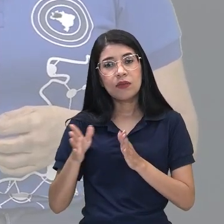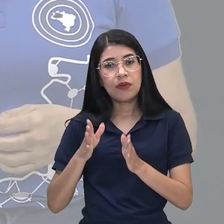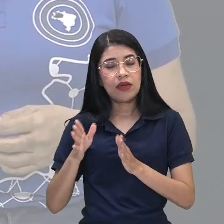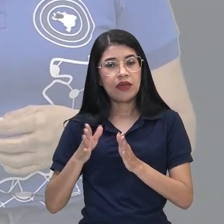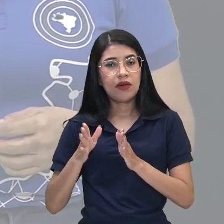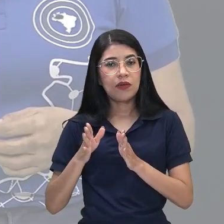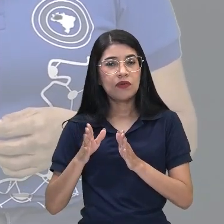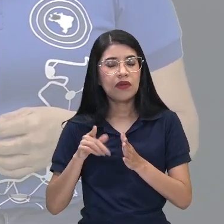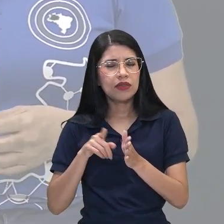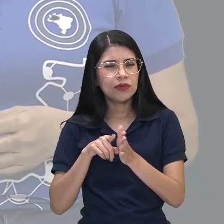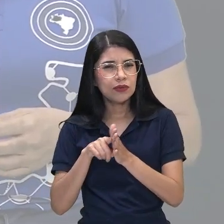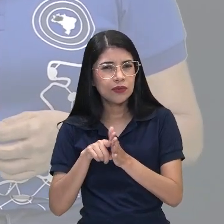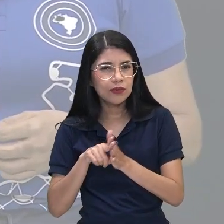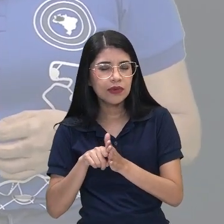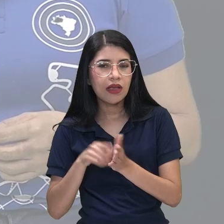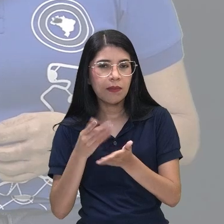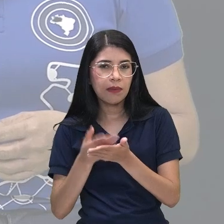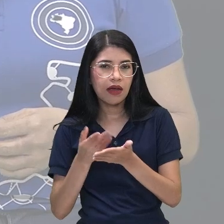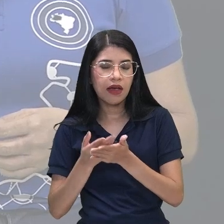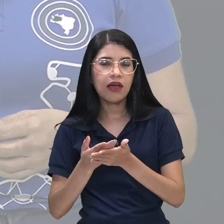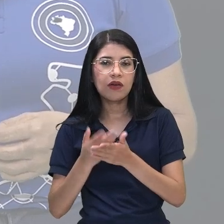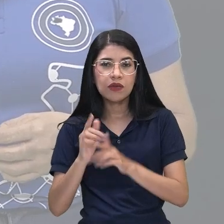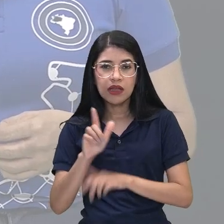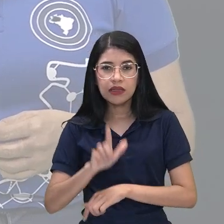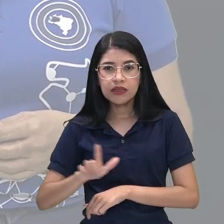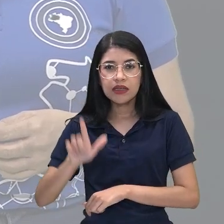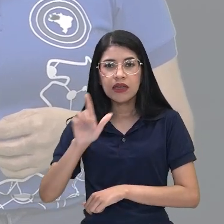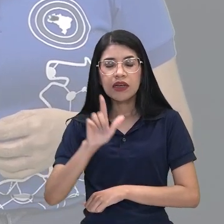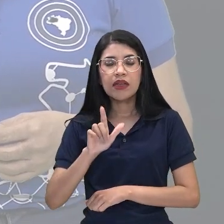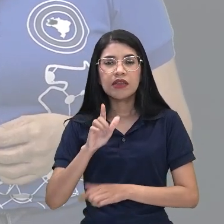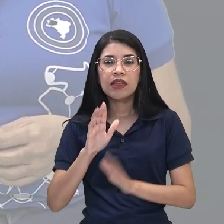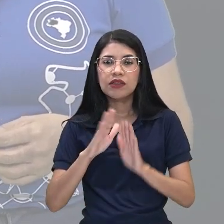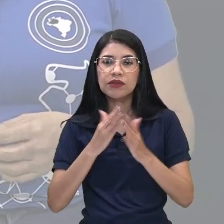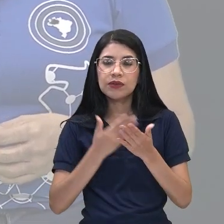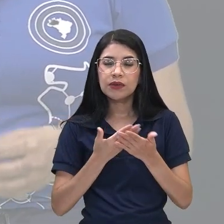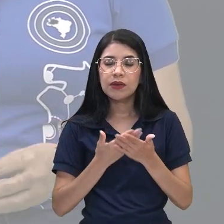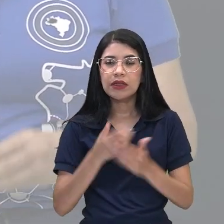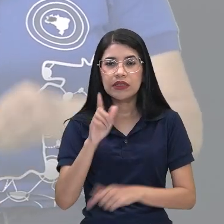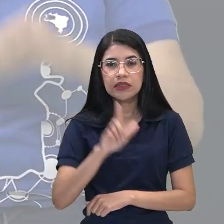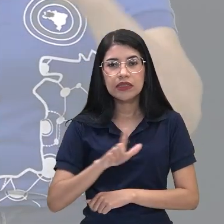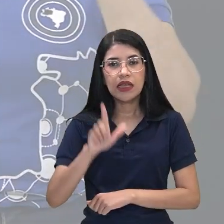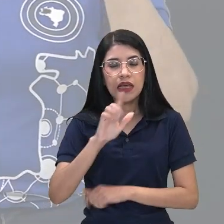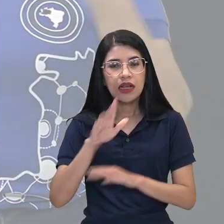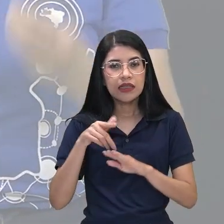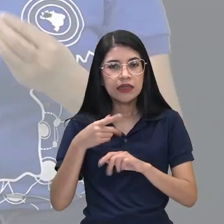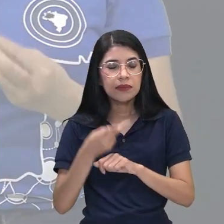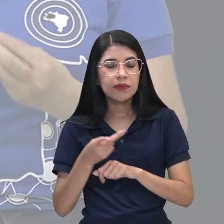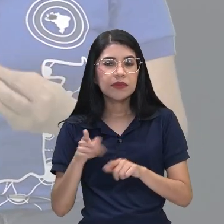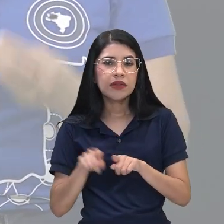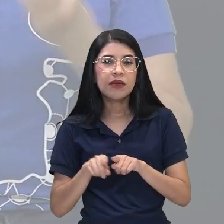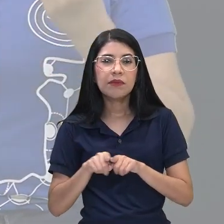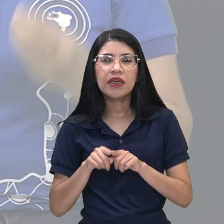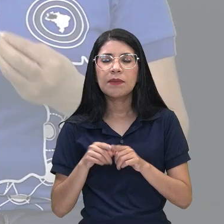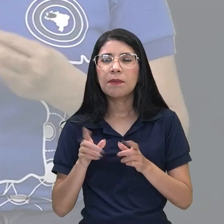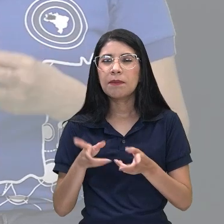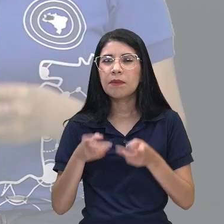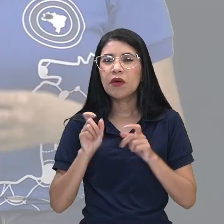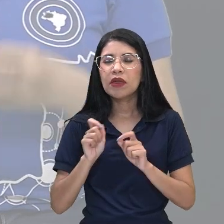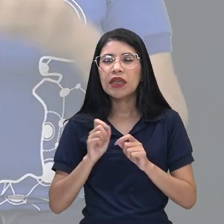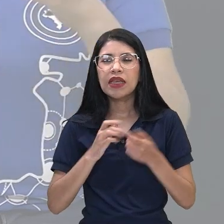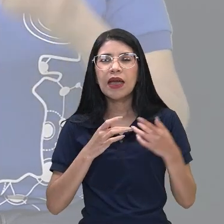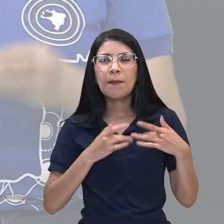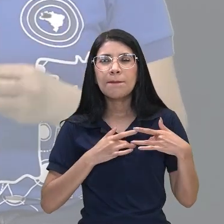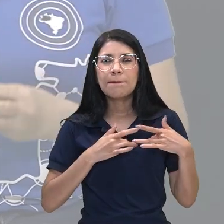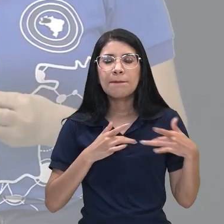aí, estudar um movimento literário, uma escola literária, que essa paixão, ela fica